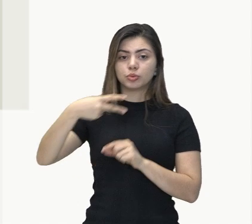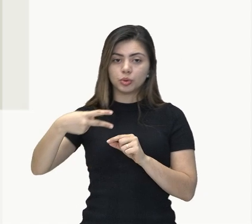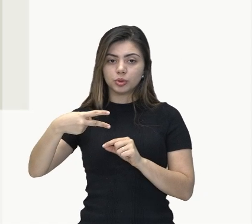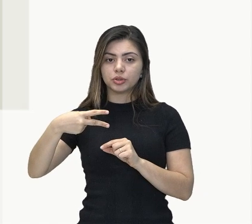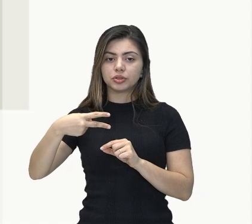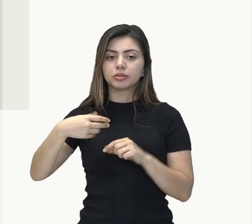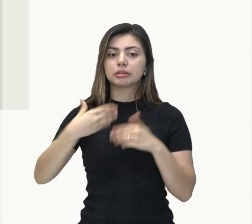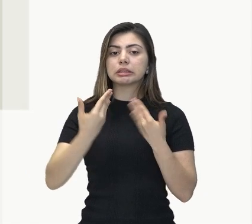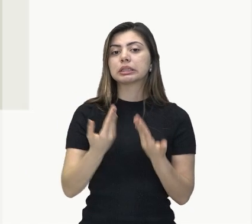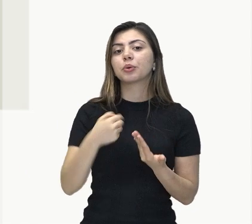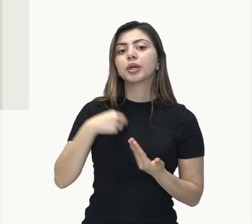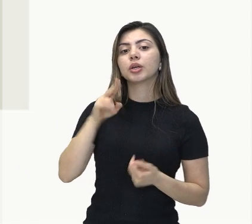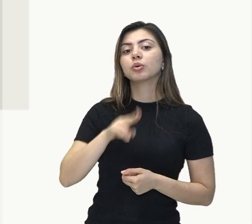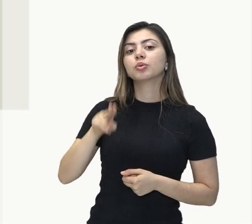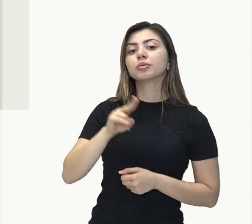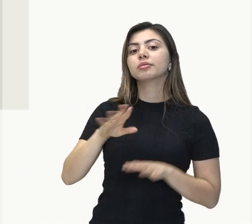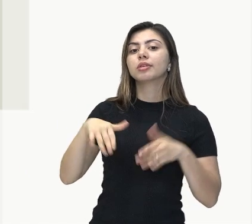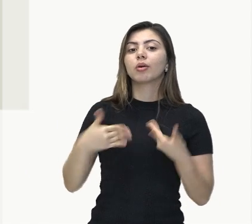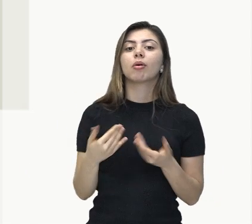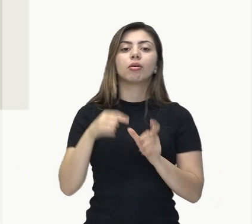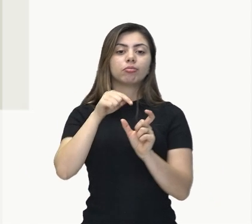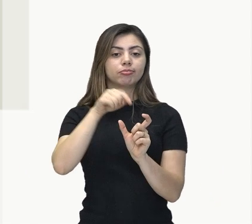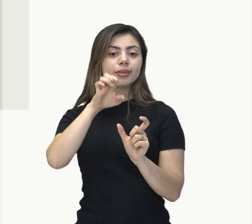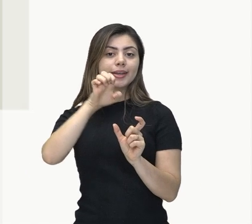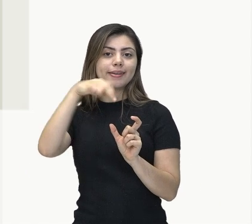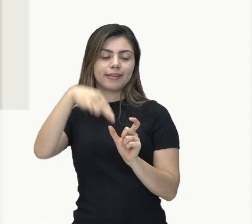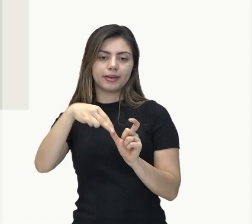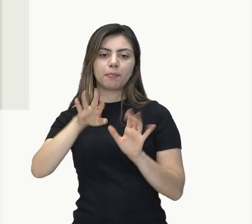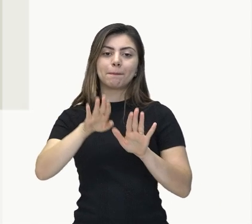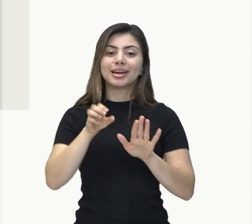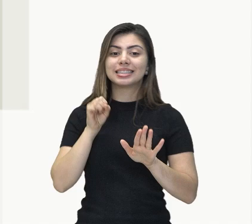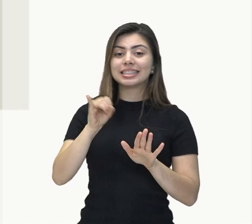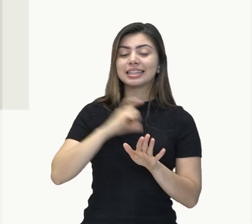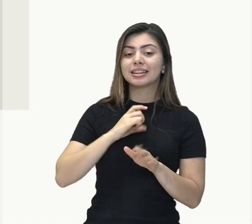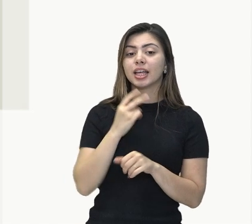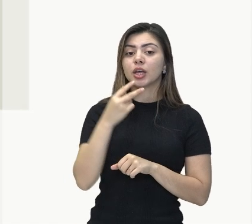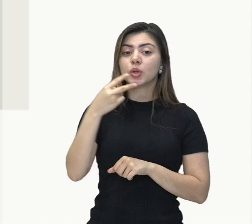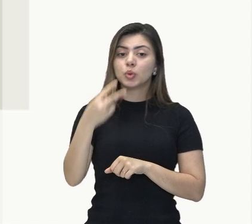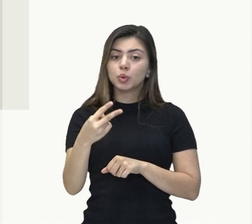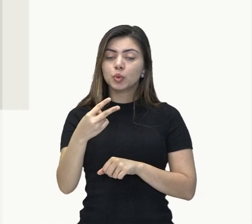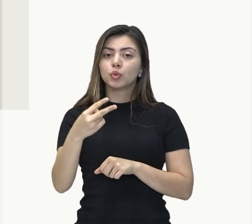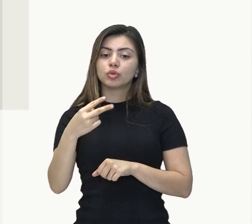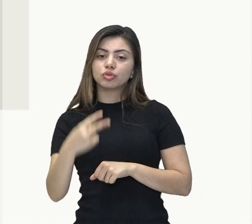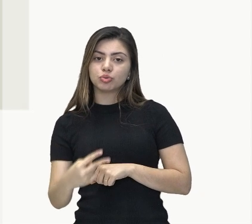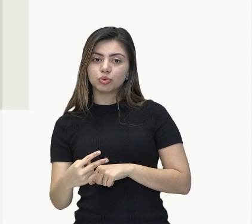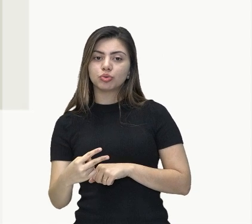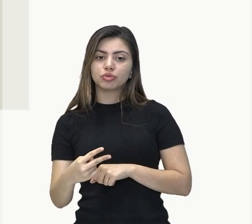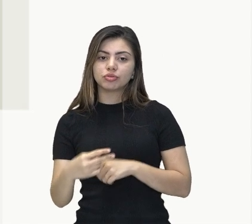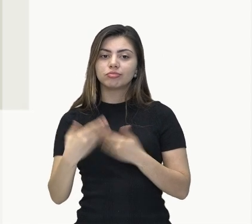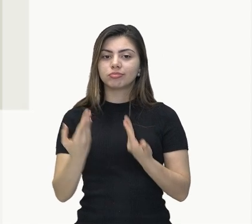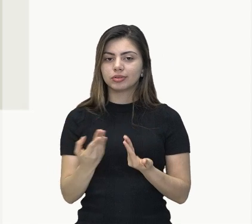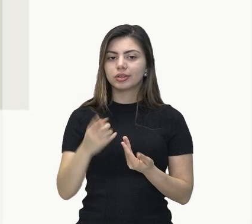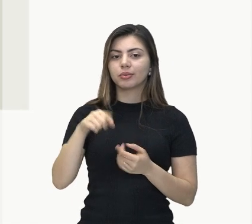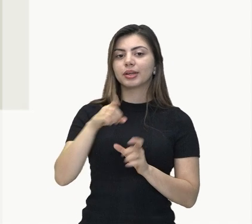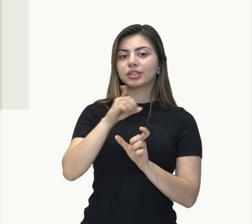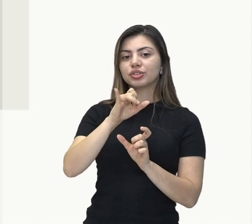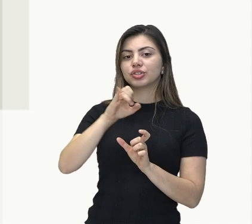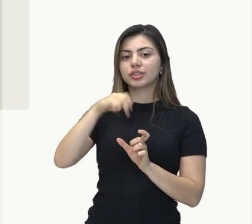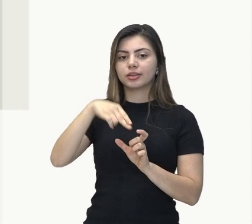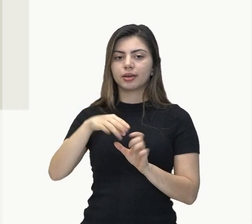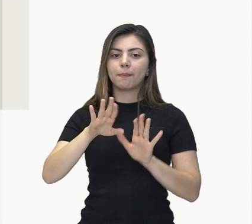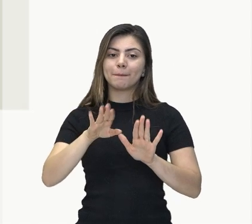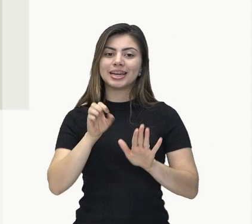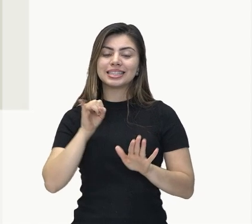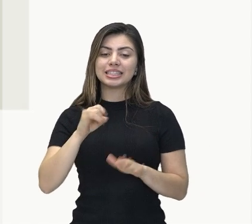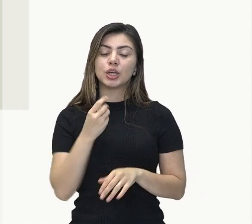vou utilizar o infixo em. Se tiver 2 ligações duplas, dien. Se tiver